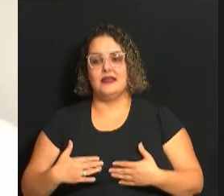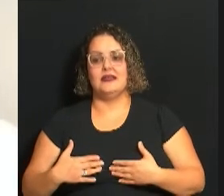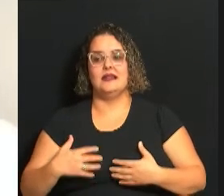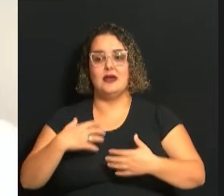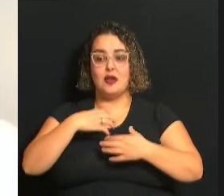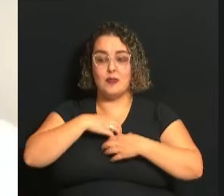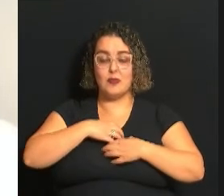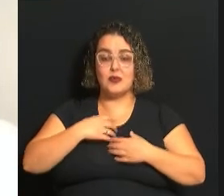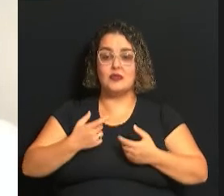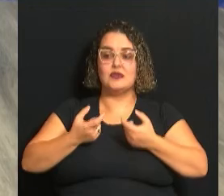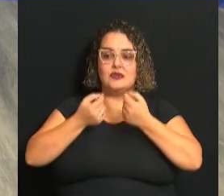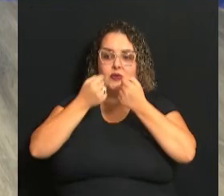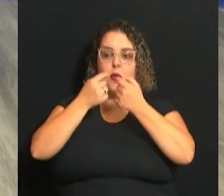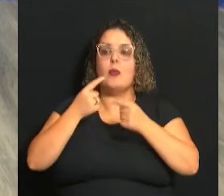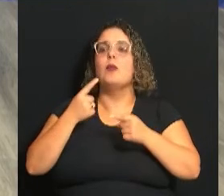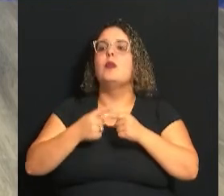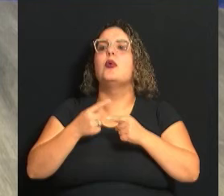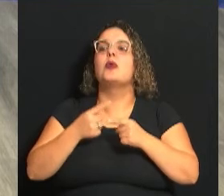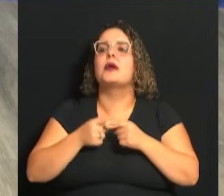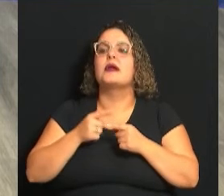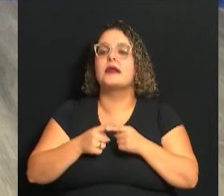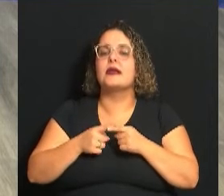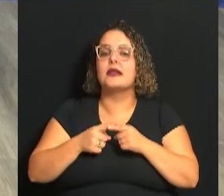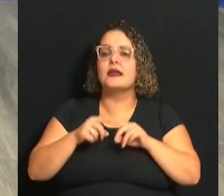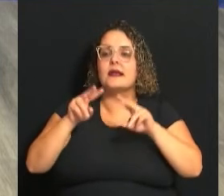desse título?